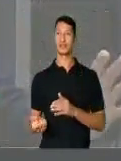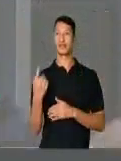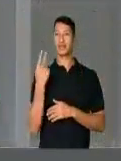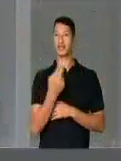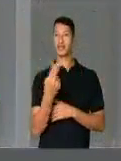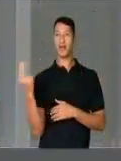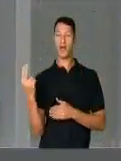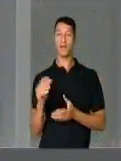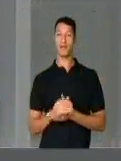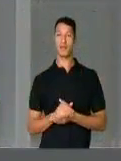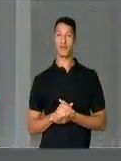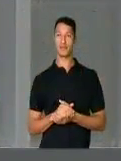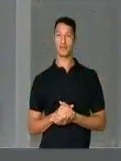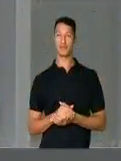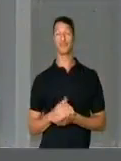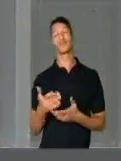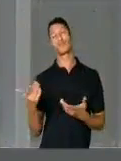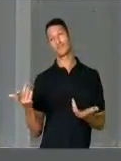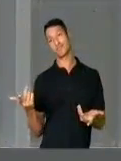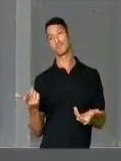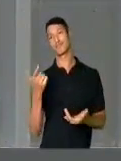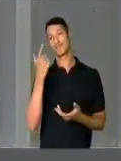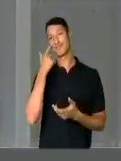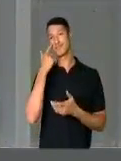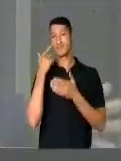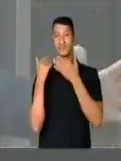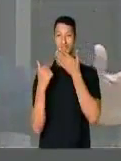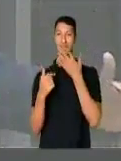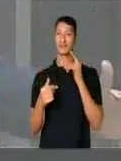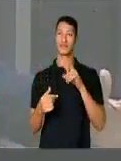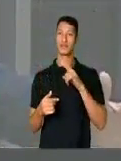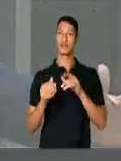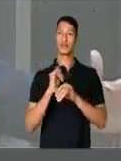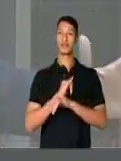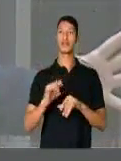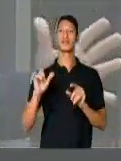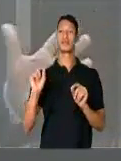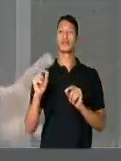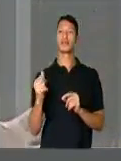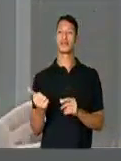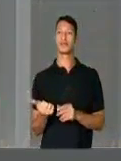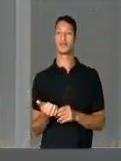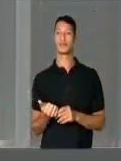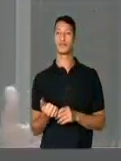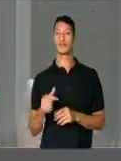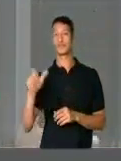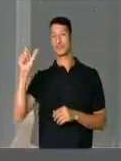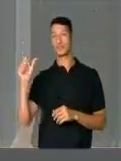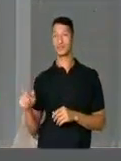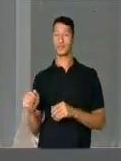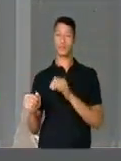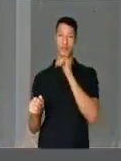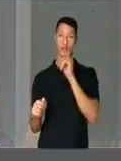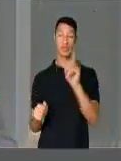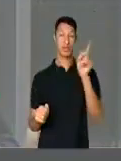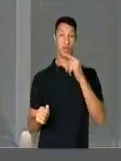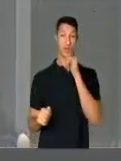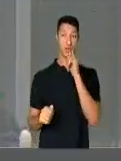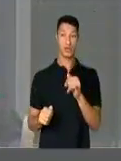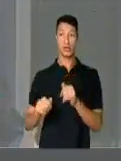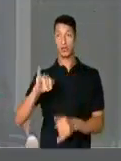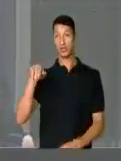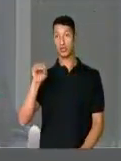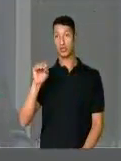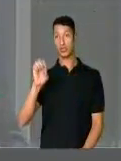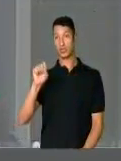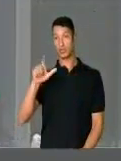Já surgem nomes. Ora, há notícia de que quem está dizendo não sou eu.